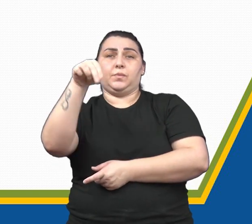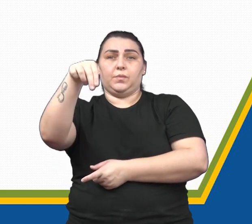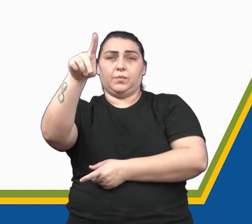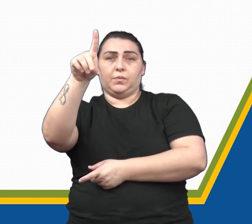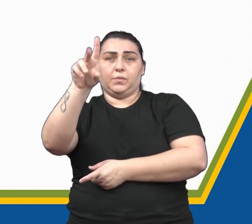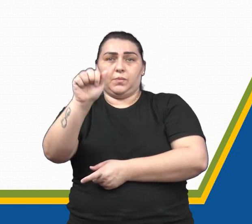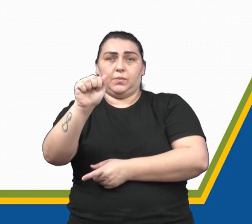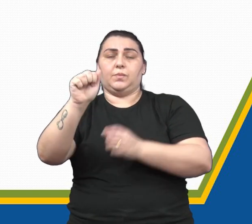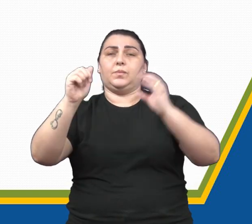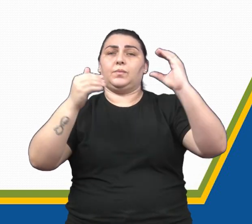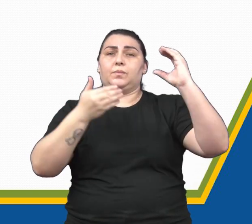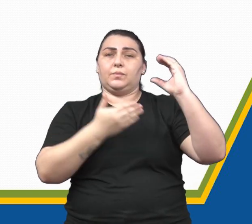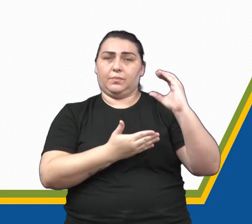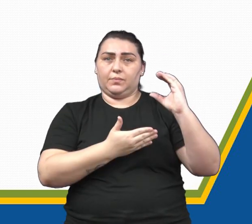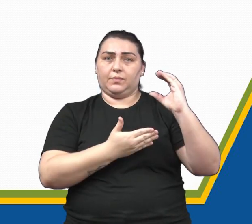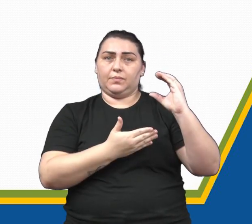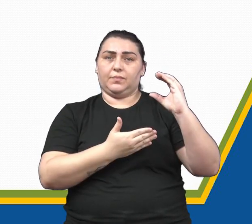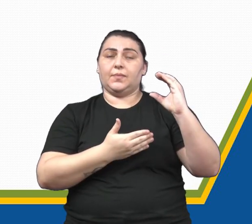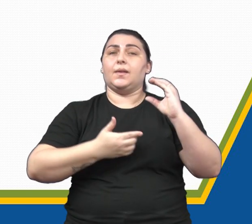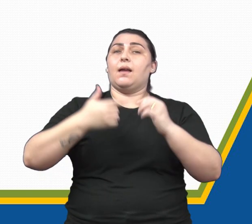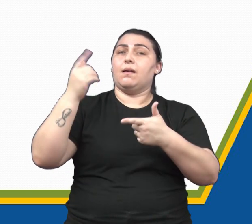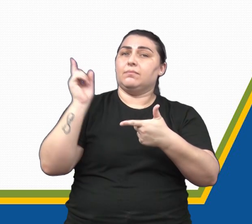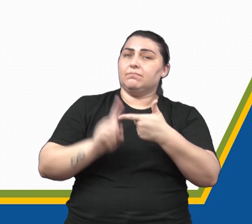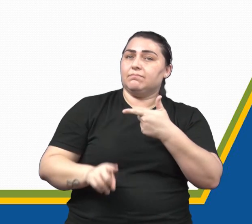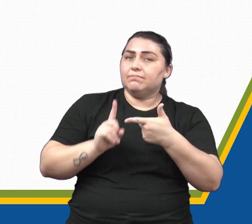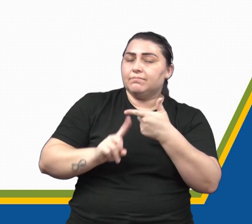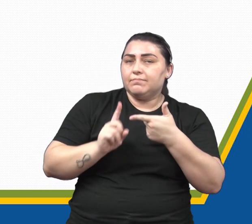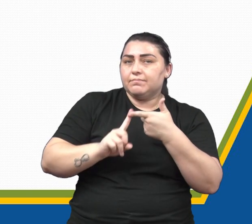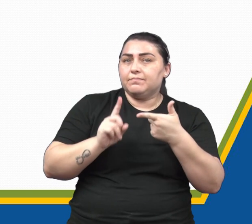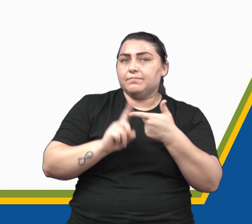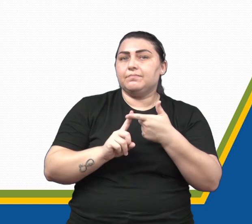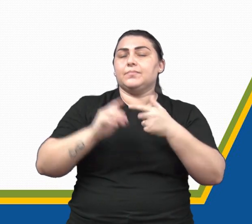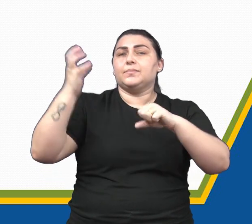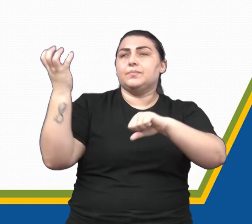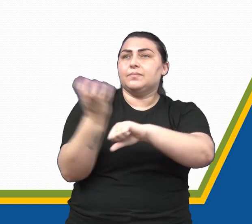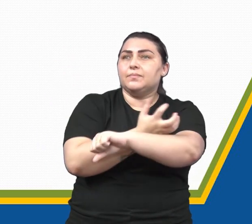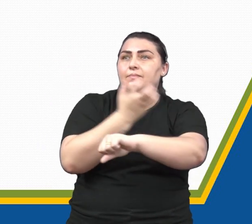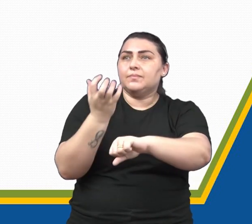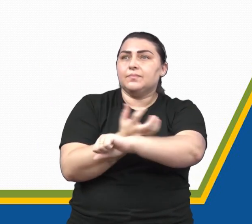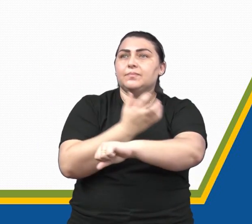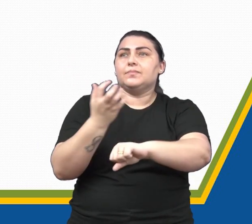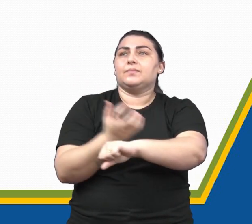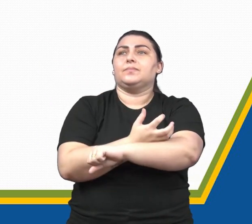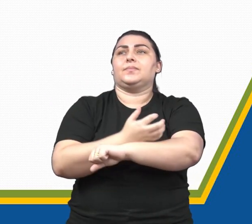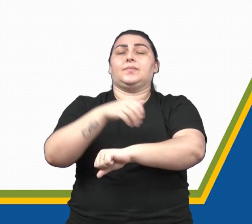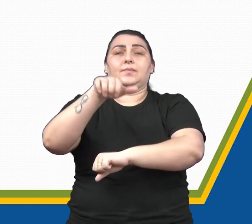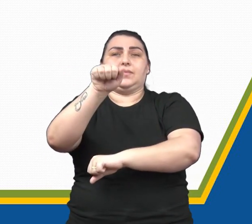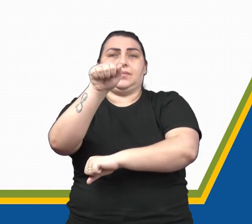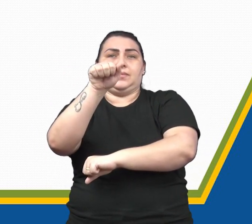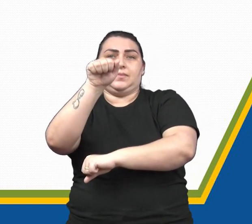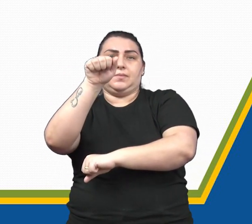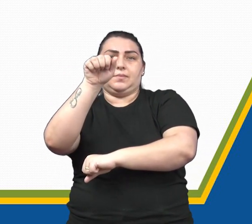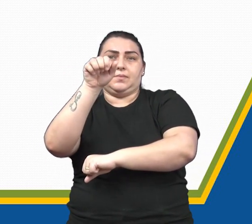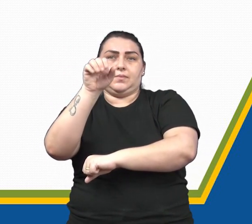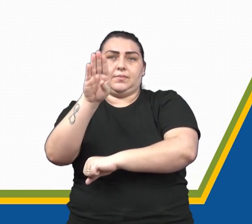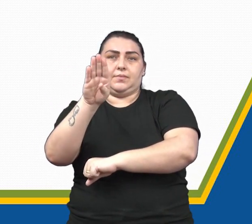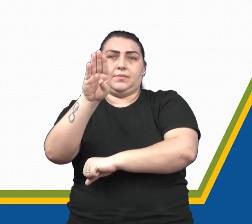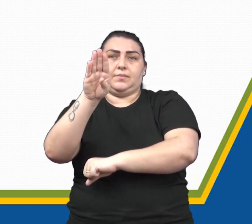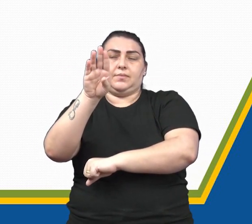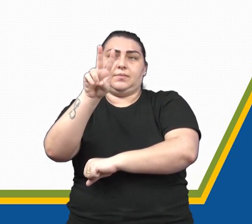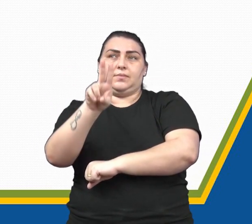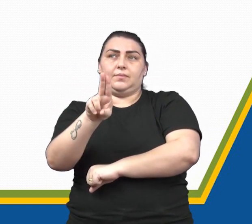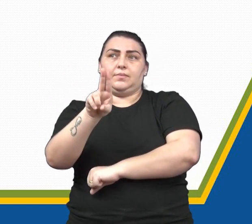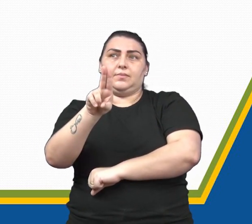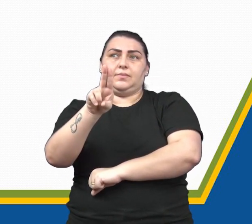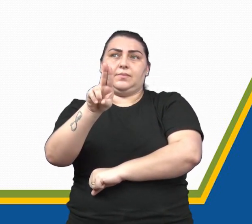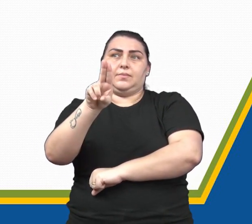C, ok? E a questão 2, tá? Vegetação arbustiva, característica de clima seco,